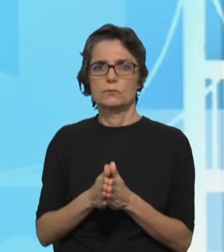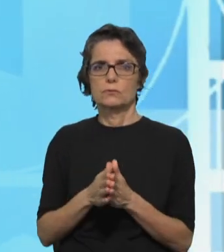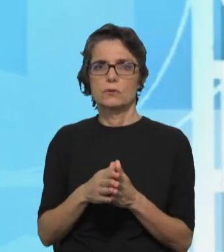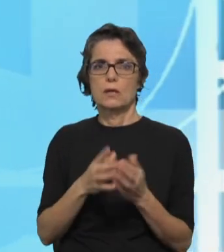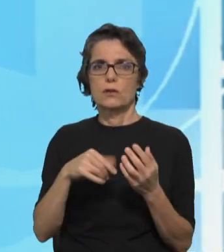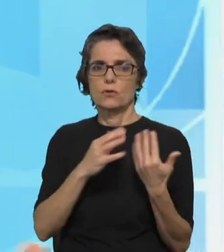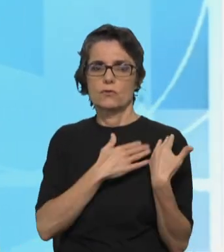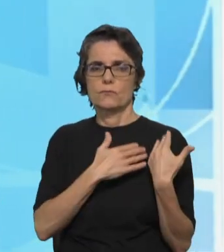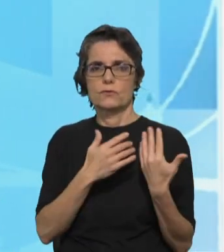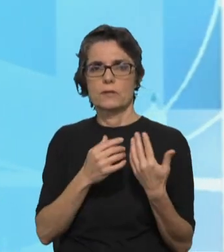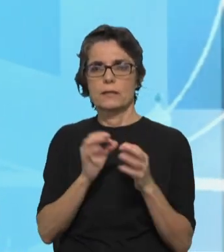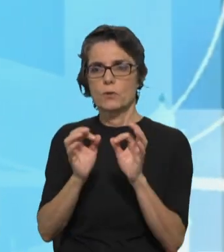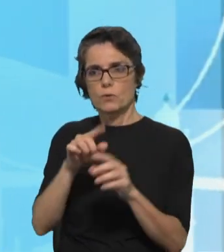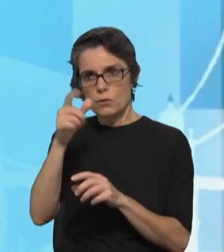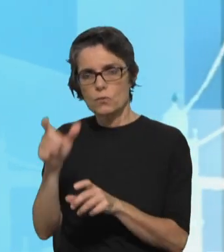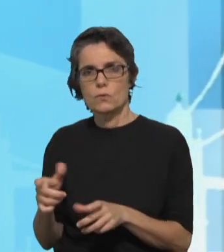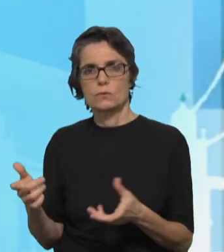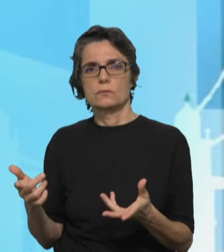nosso próximo fosse,